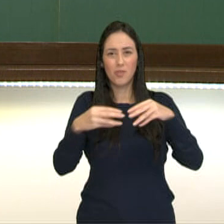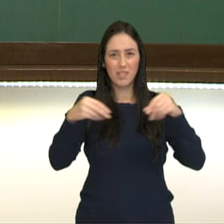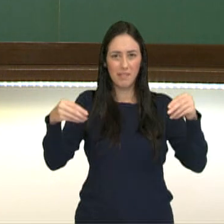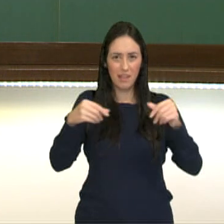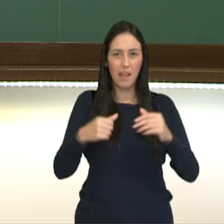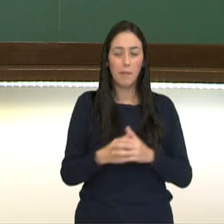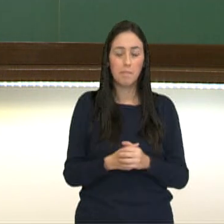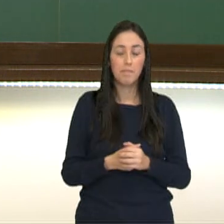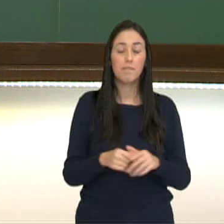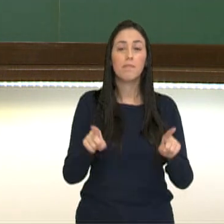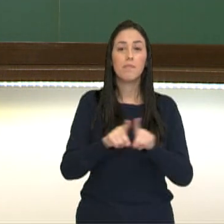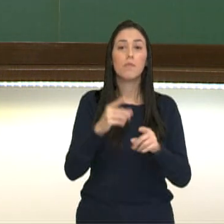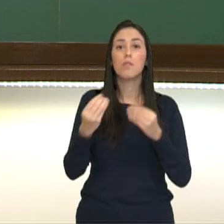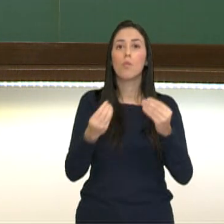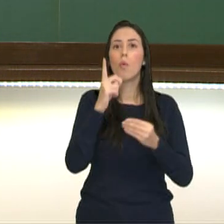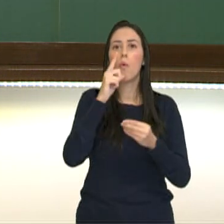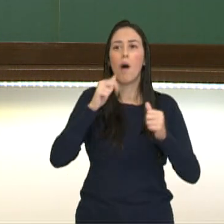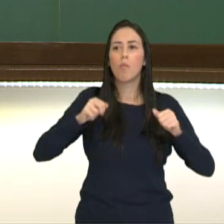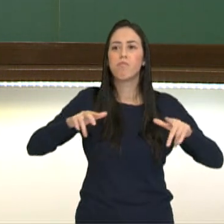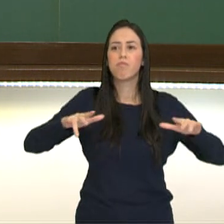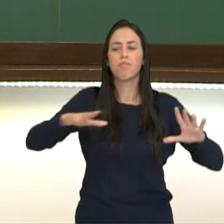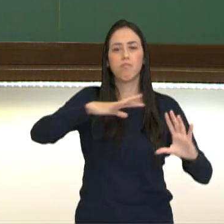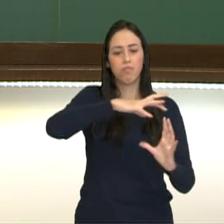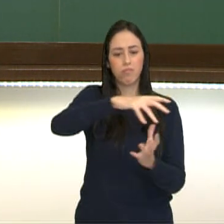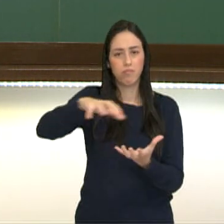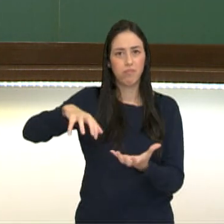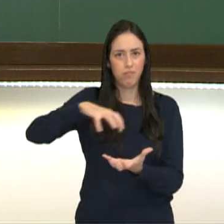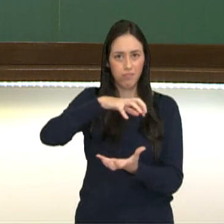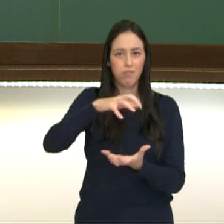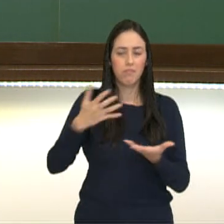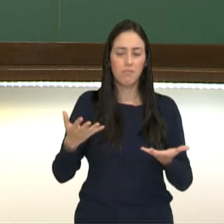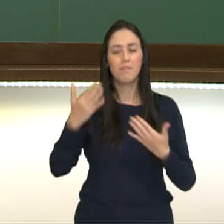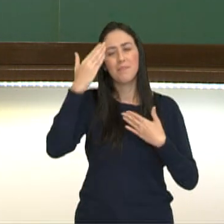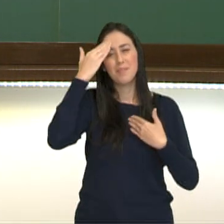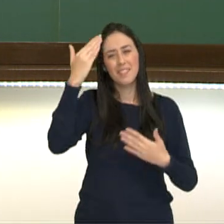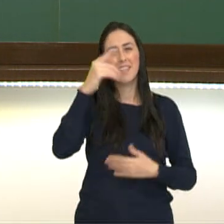a disponibilidade de água no nosso planeta. Quero